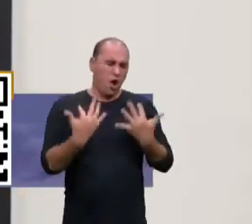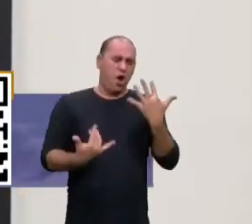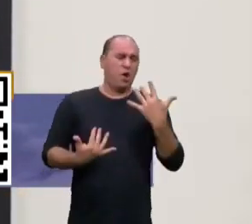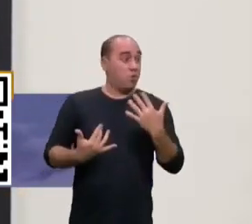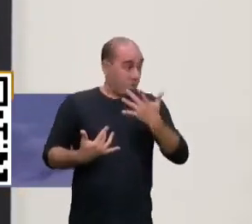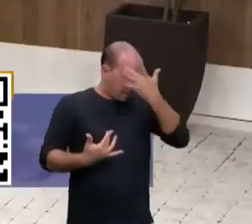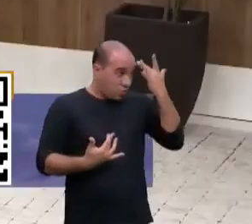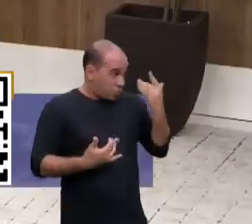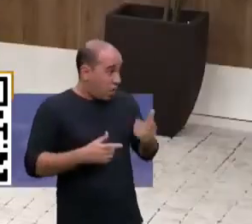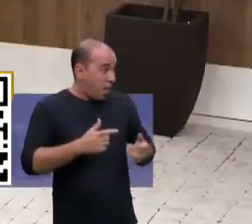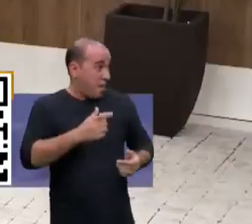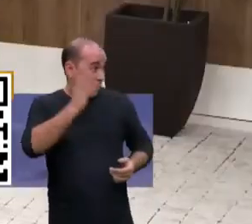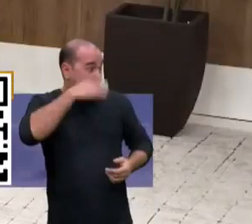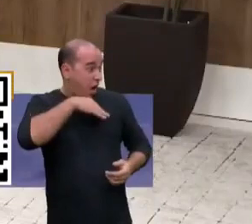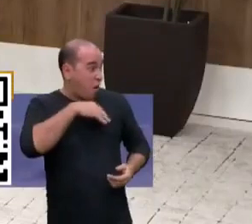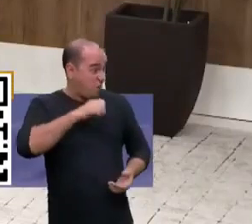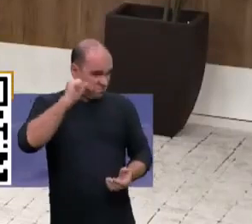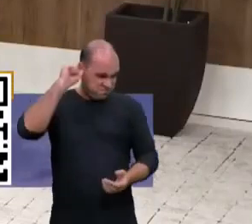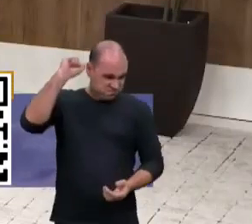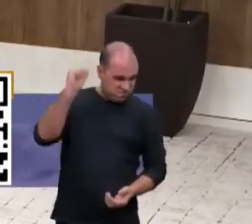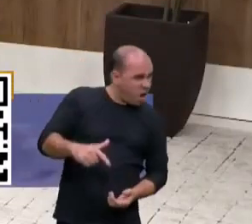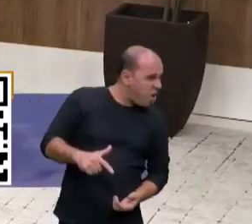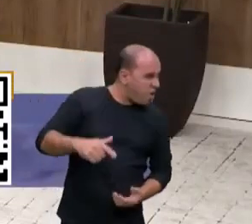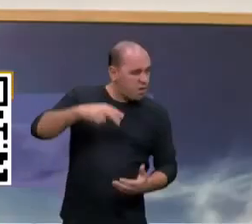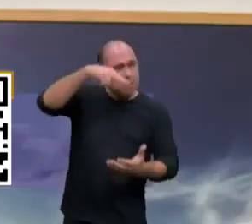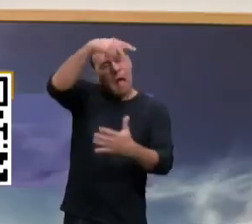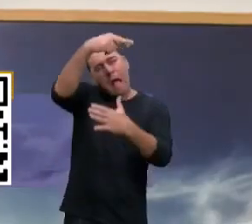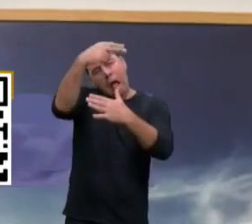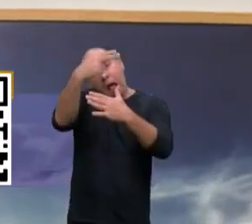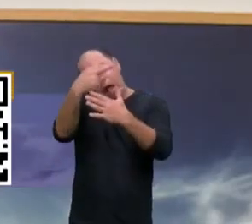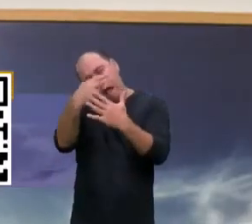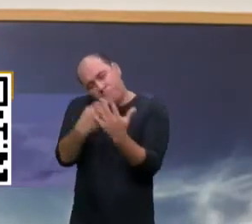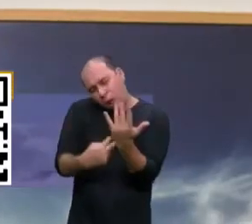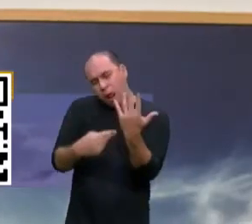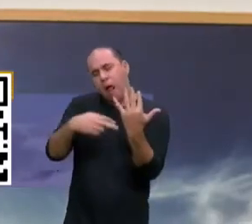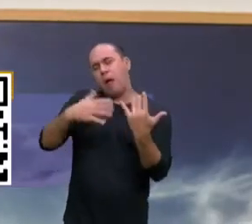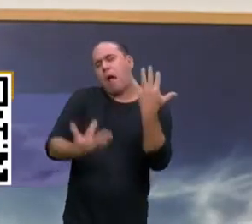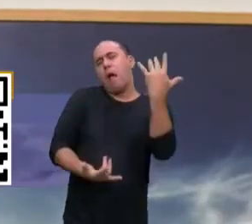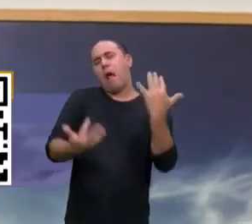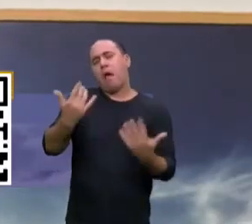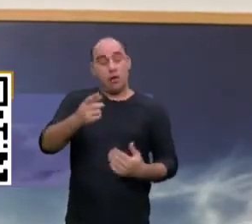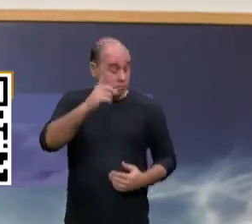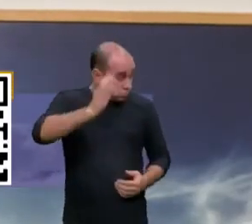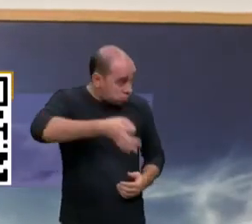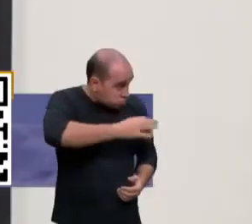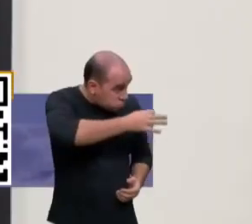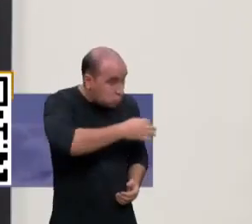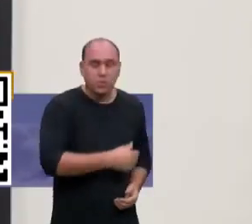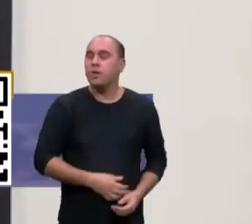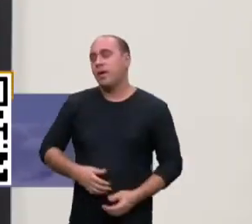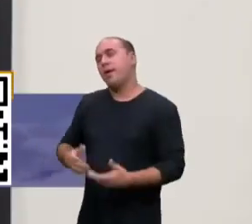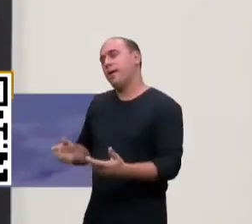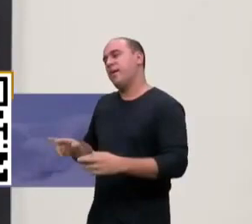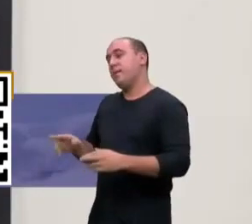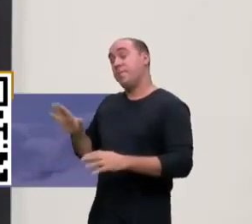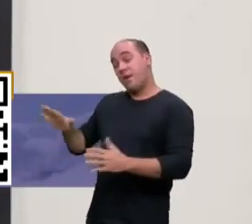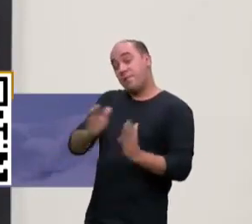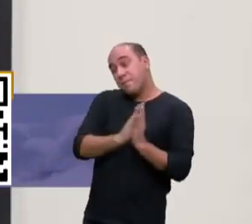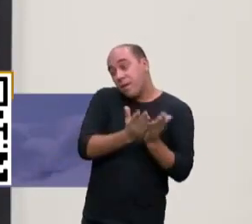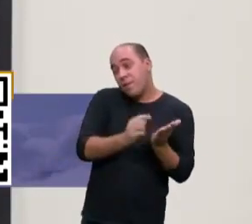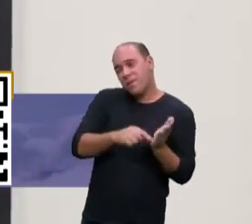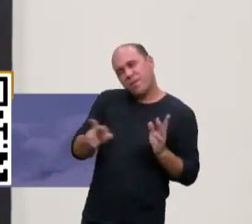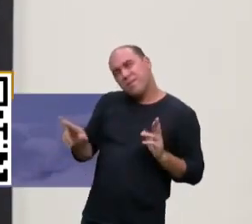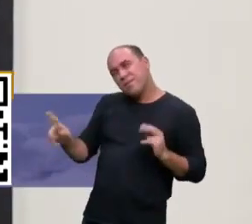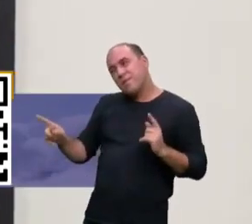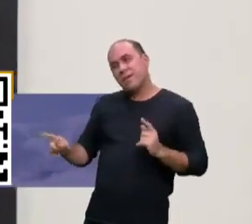foram mas mas assim passou infelizmente tem uma algumas ideias um pouco diferente da Bíblia diferentes exatamente e